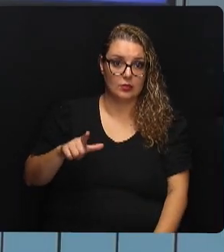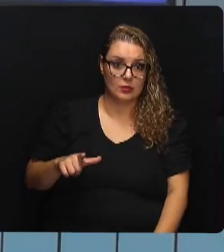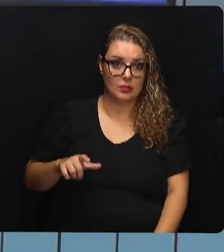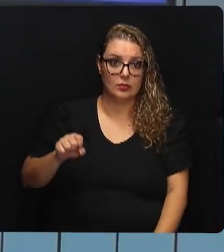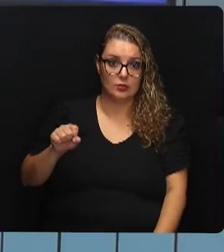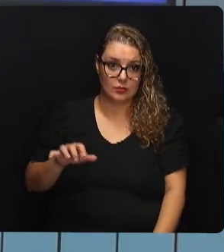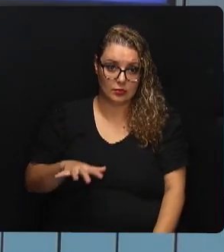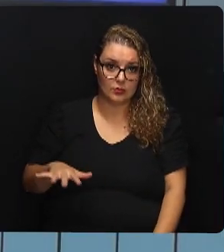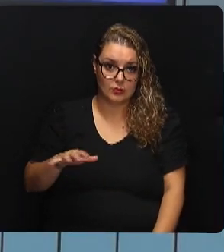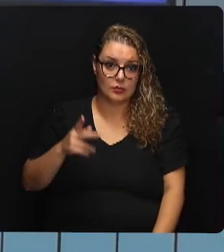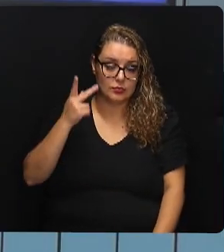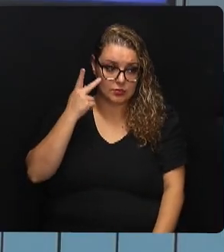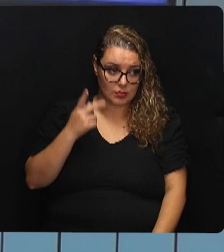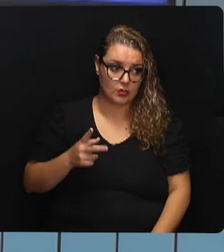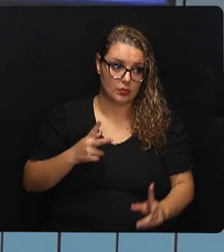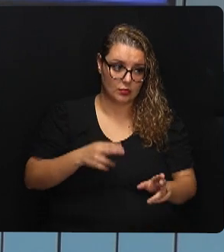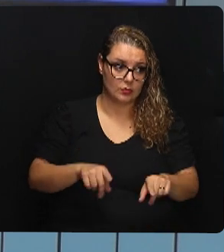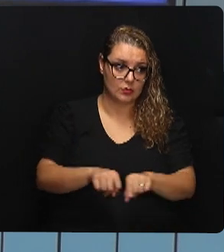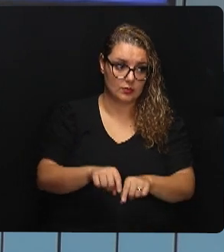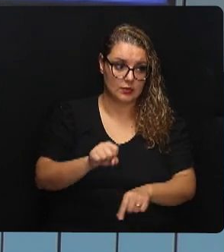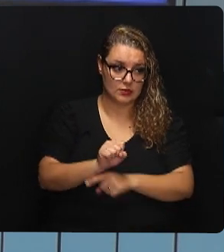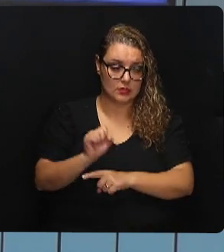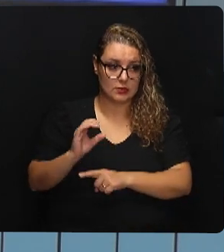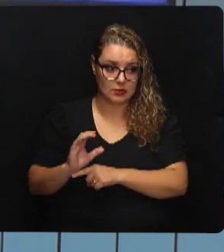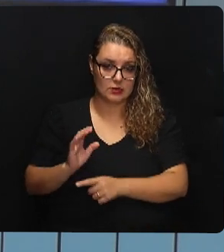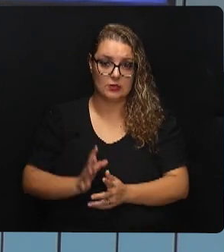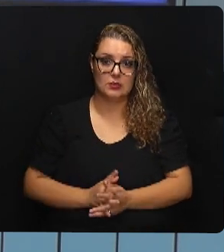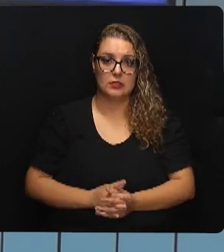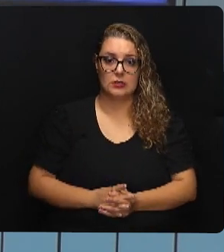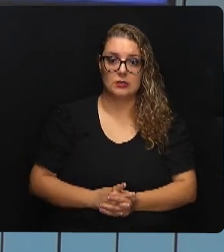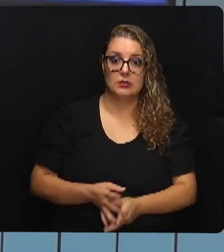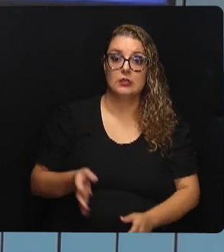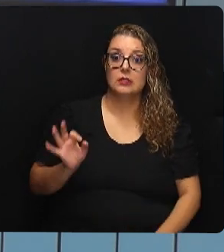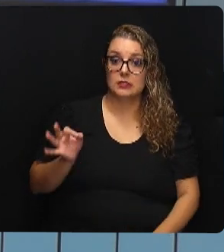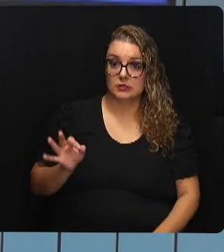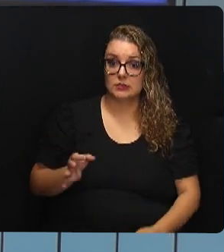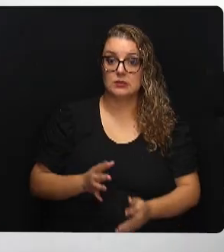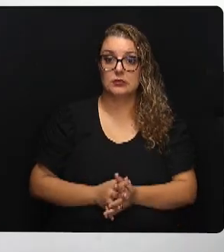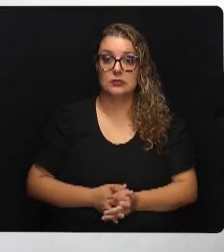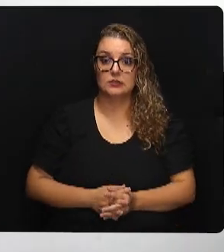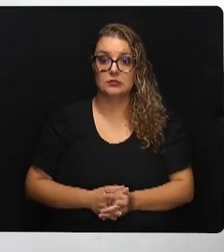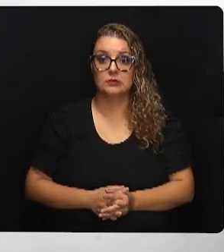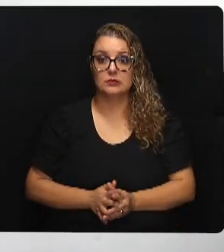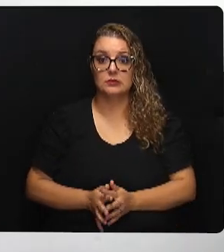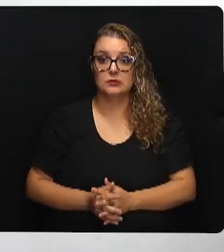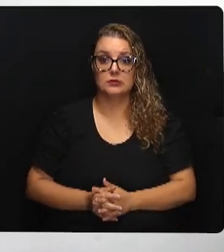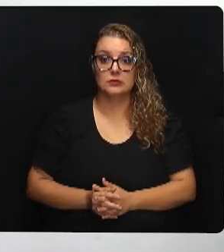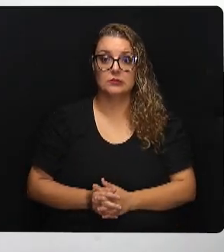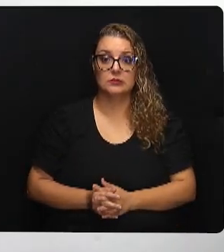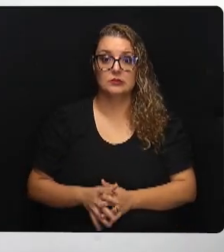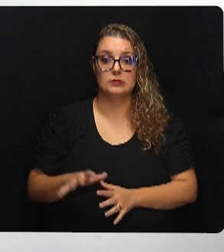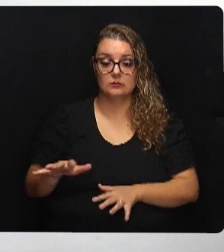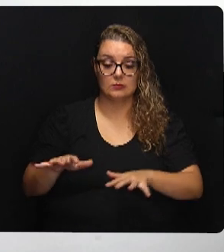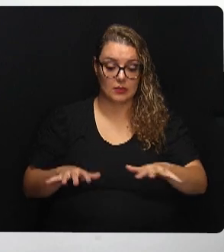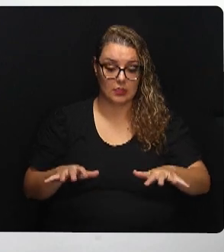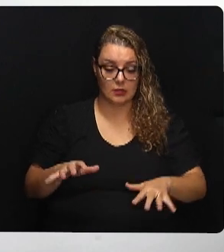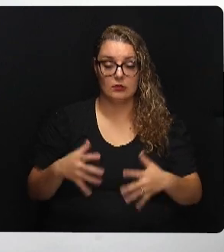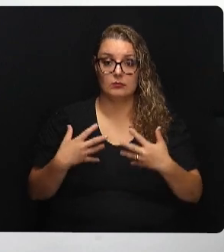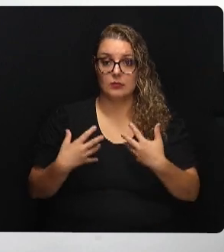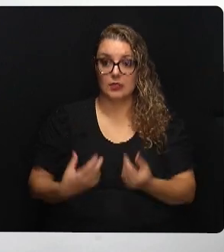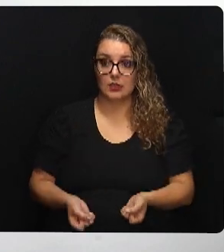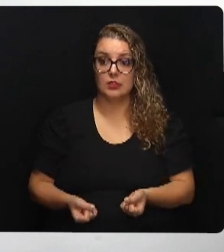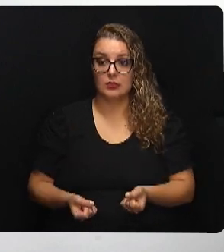litoral, tanto da região sul, né, de São Paulo, quanto de Santa Catarina, né? Exato, exato. São áreas